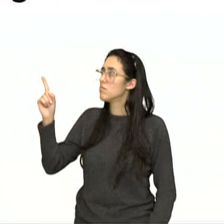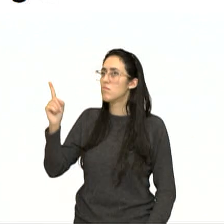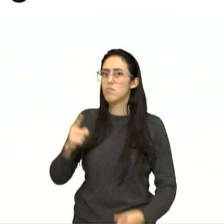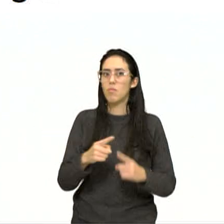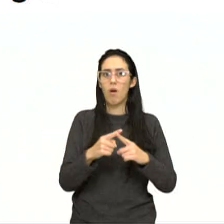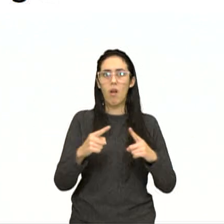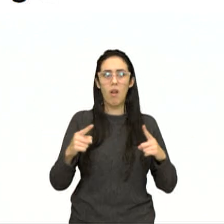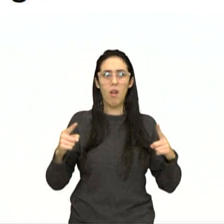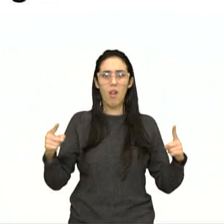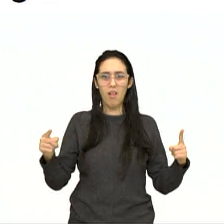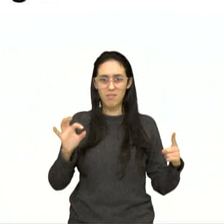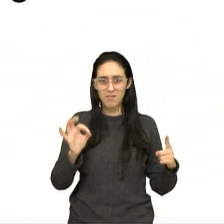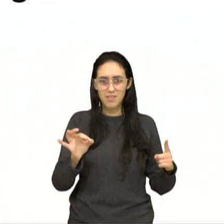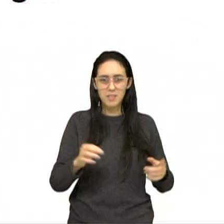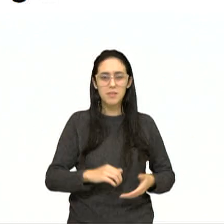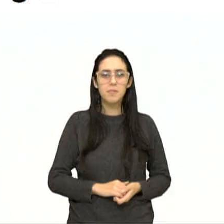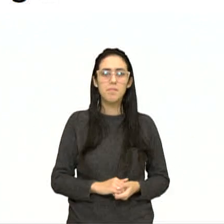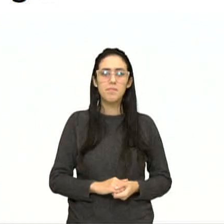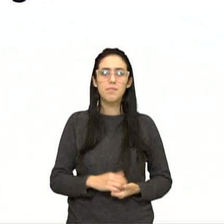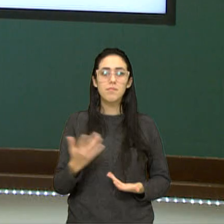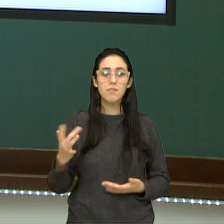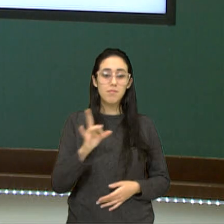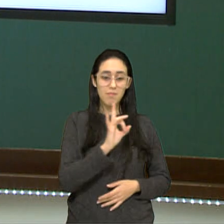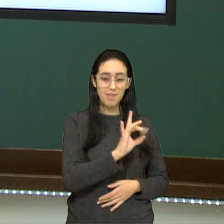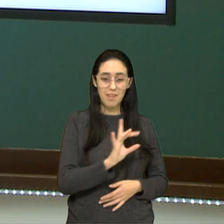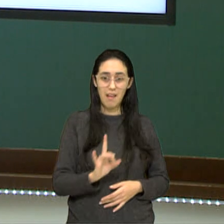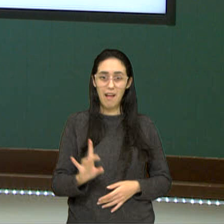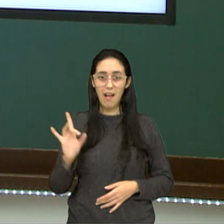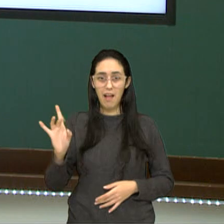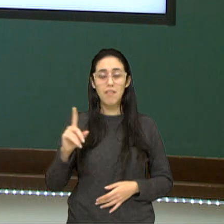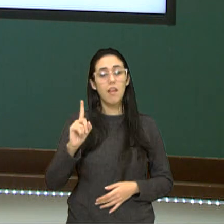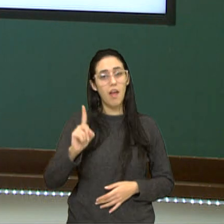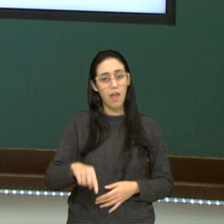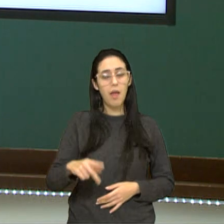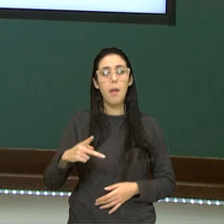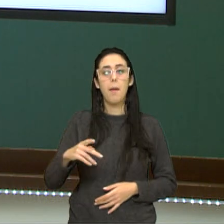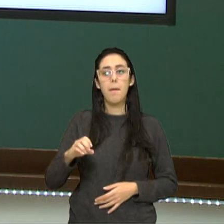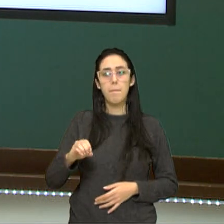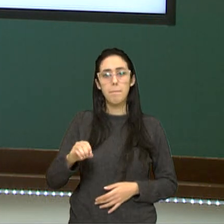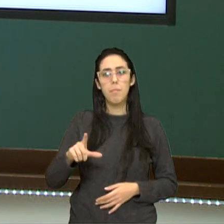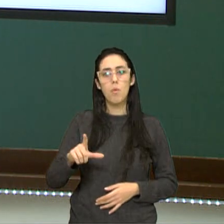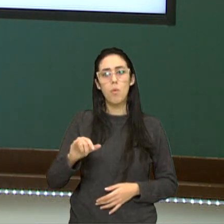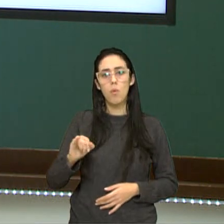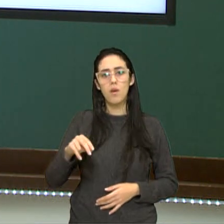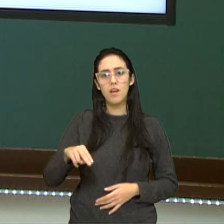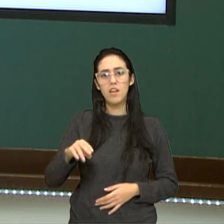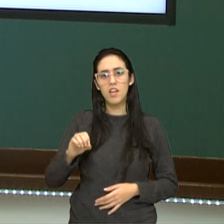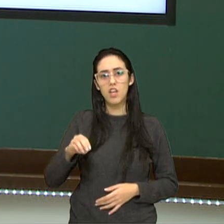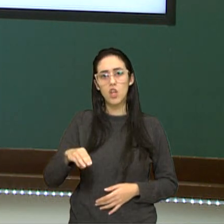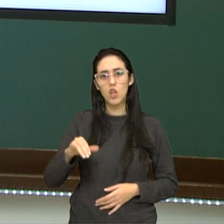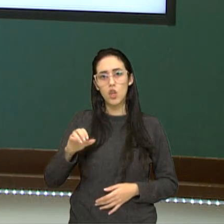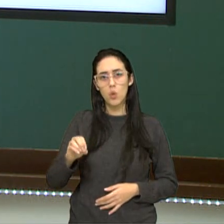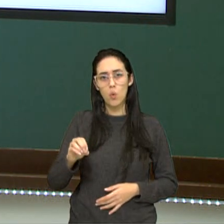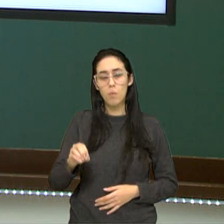polinômio, certo? Cada lado já é um polinômio. Um polinômio de 2 termos é um